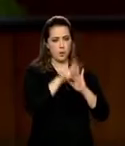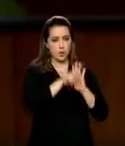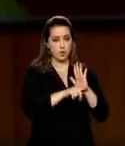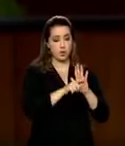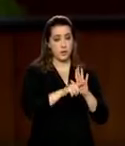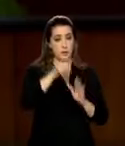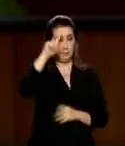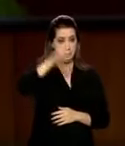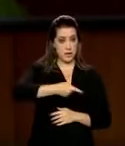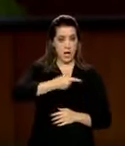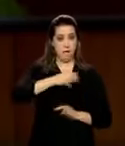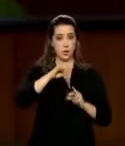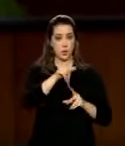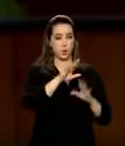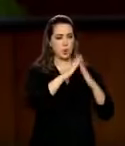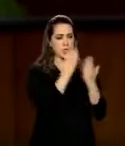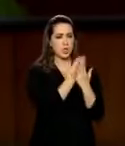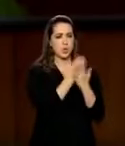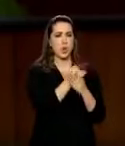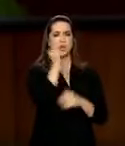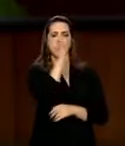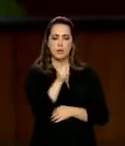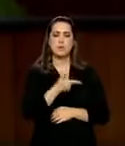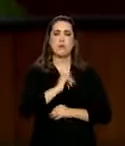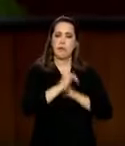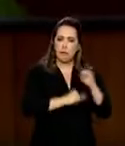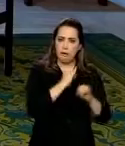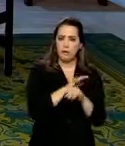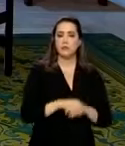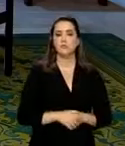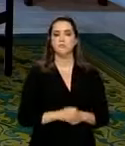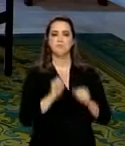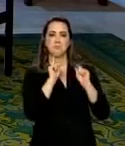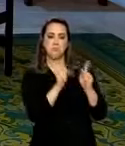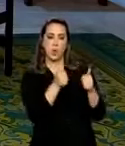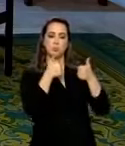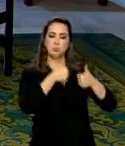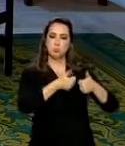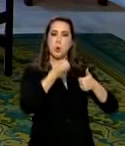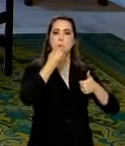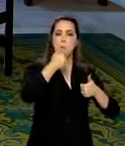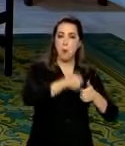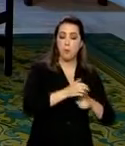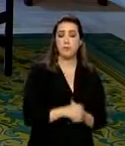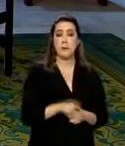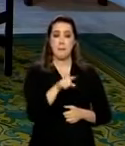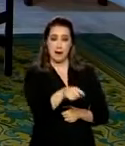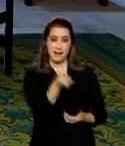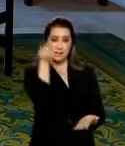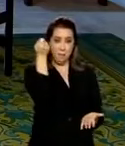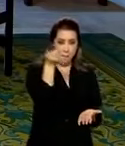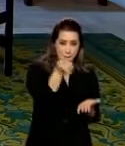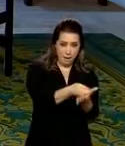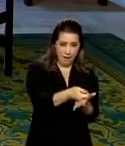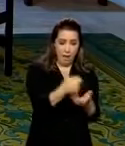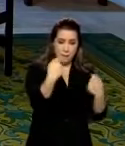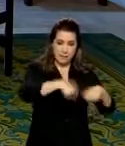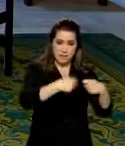ter internet em todas as escolas do Brasil. Bacana, 10. Só que tinha um custo de mais de 3 bilhões de reais. E